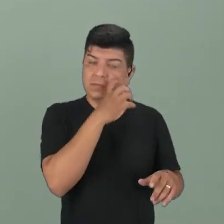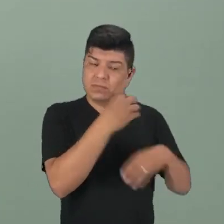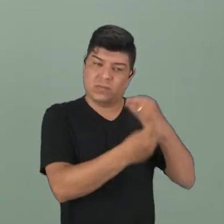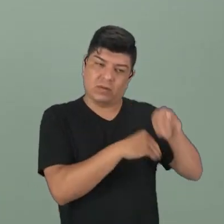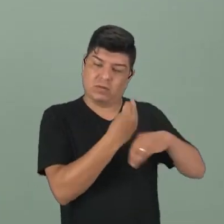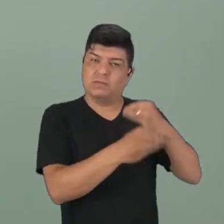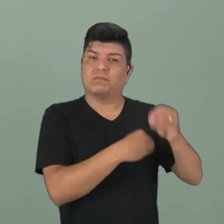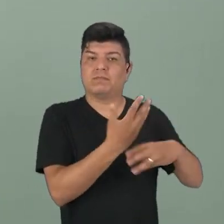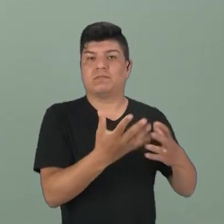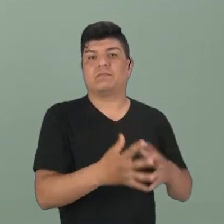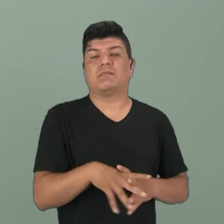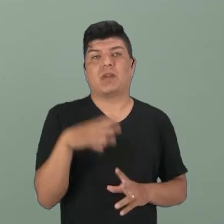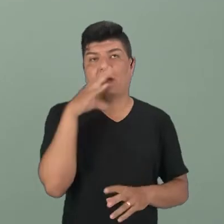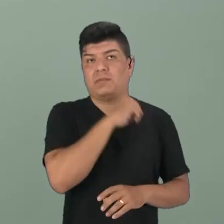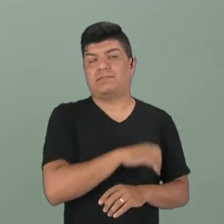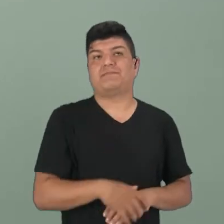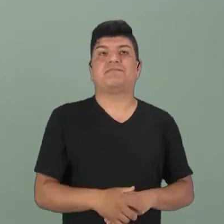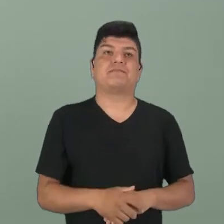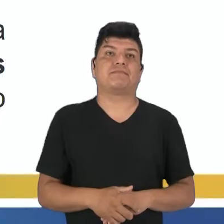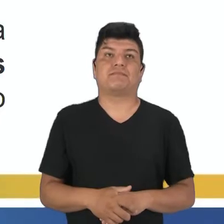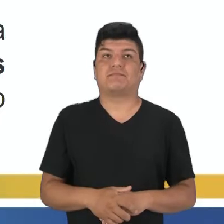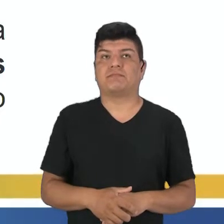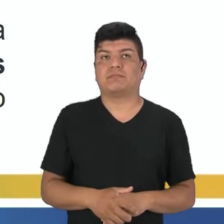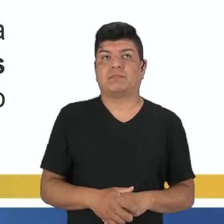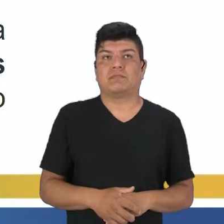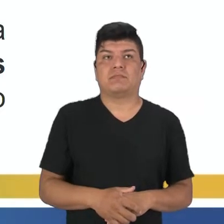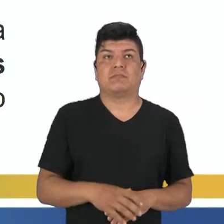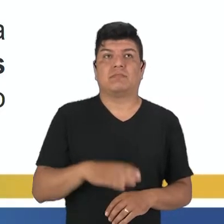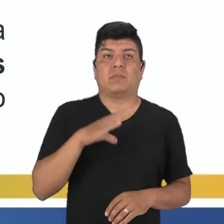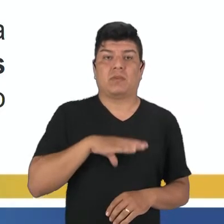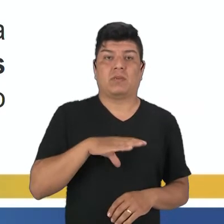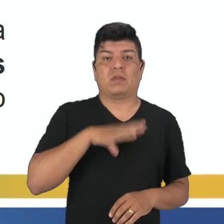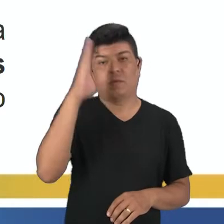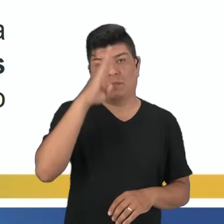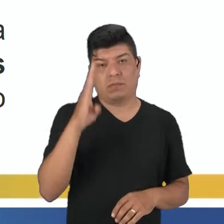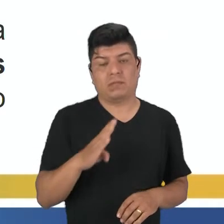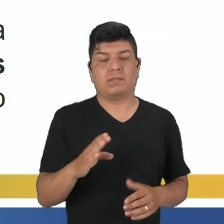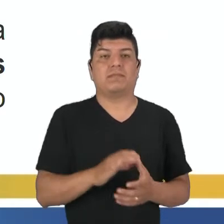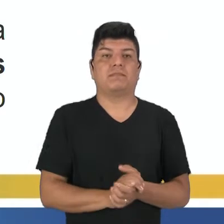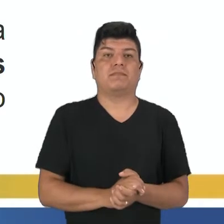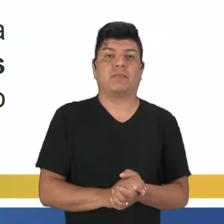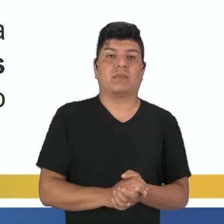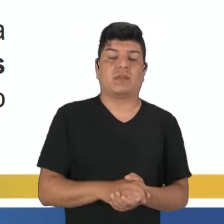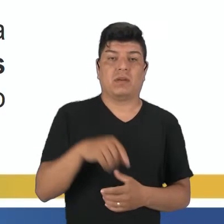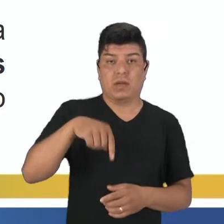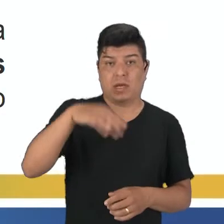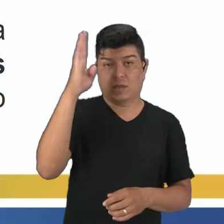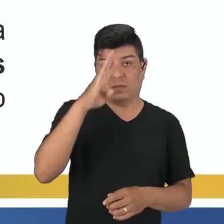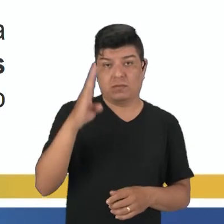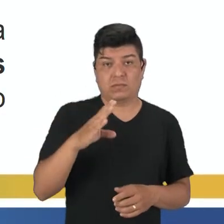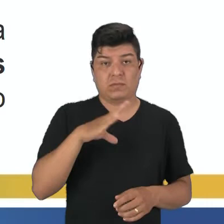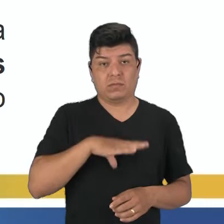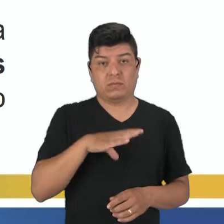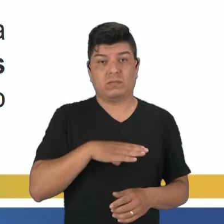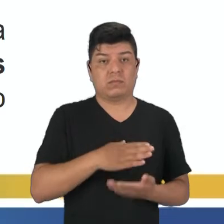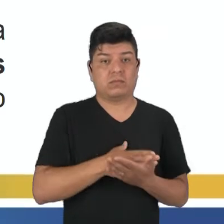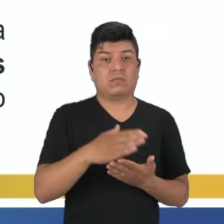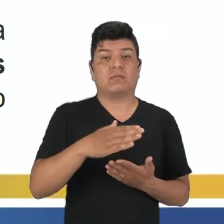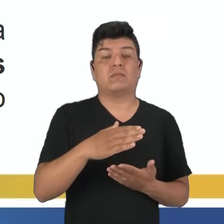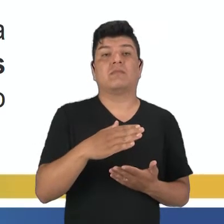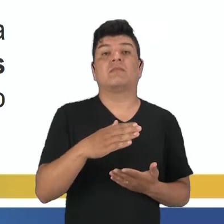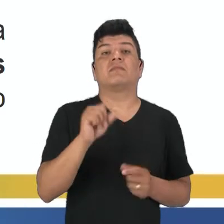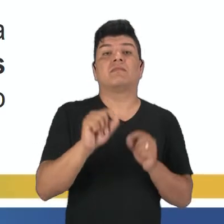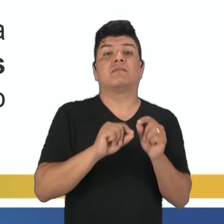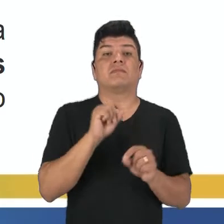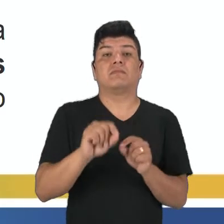esse crescimento muito rápido. Redes urbanas brasileiras. No Brasil, a urbanização começa